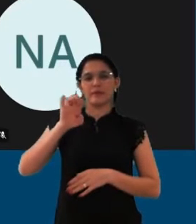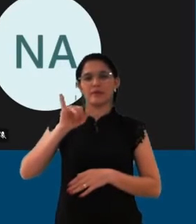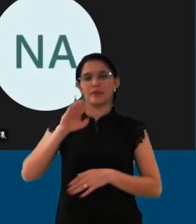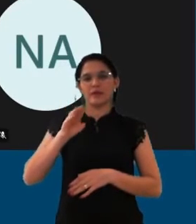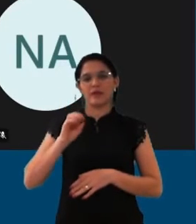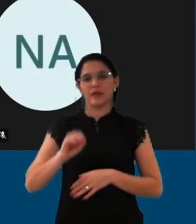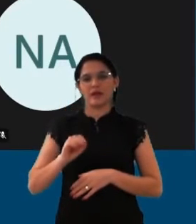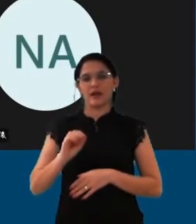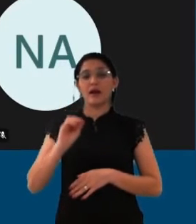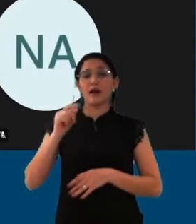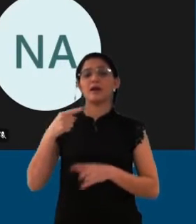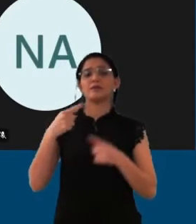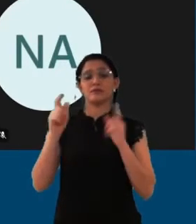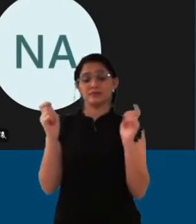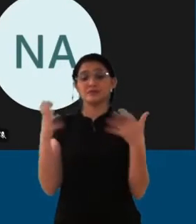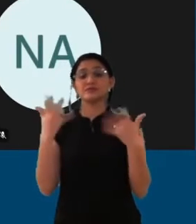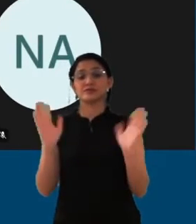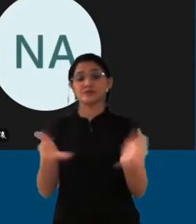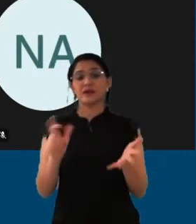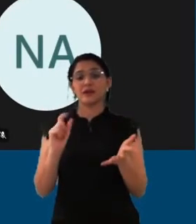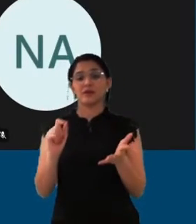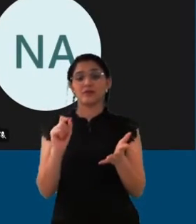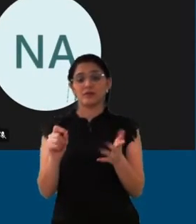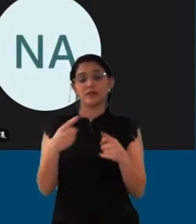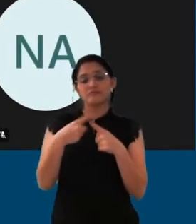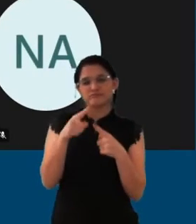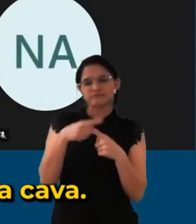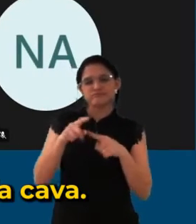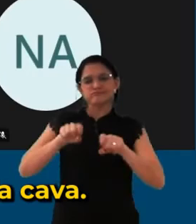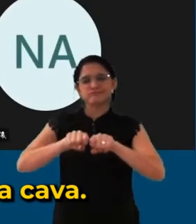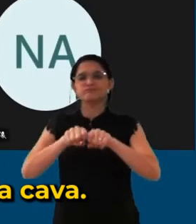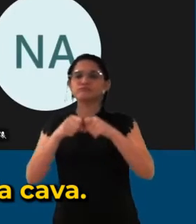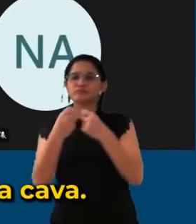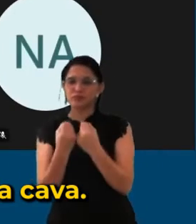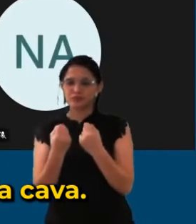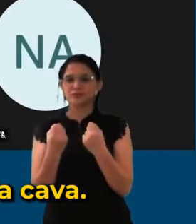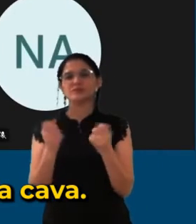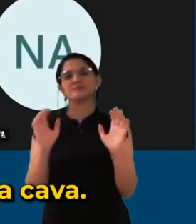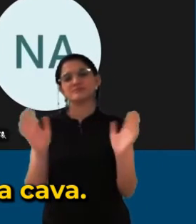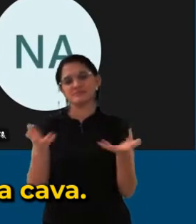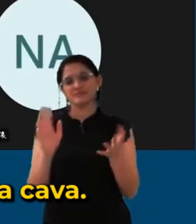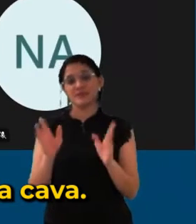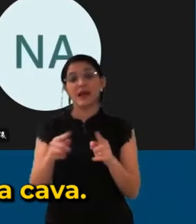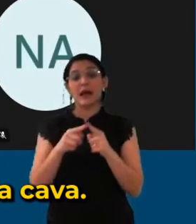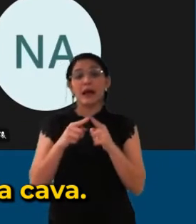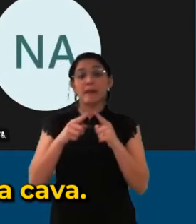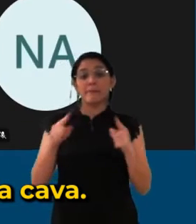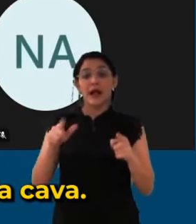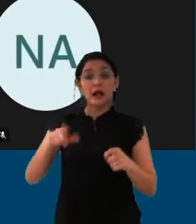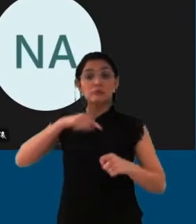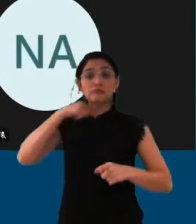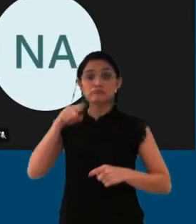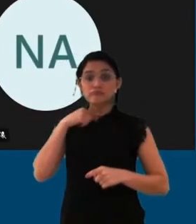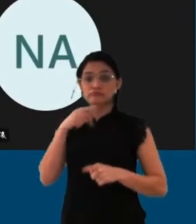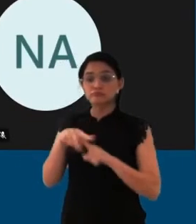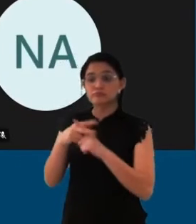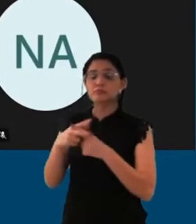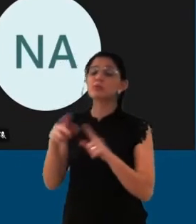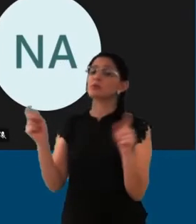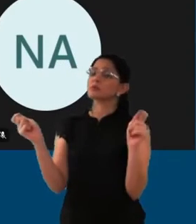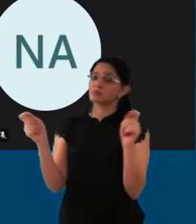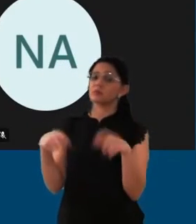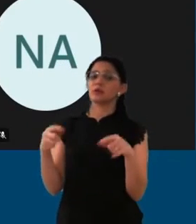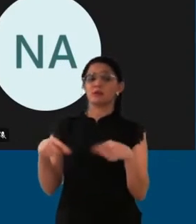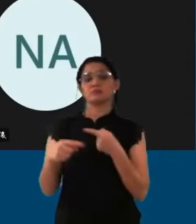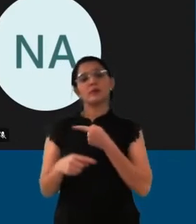lavra. Então, não houve a exaustão, não existiu ainda a exaustão daquela cava. Esse é